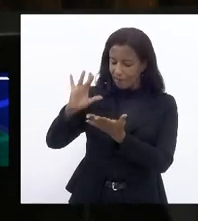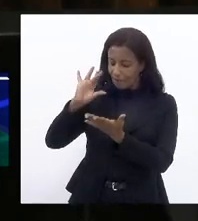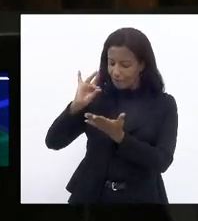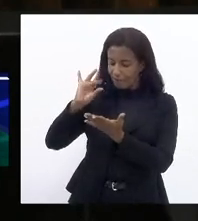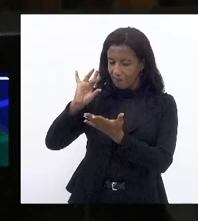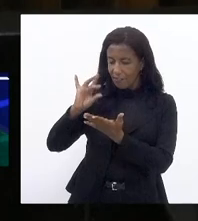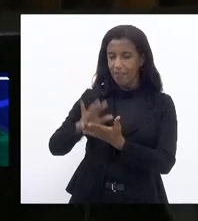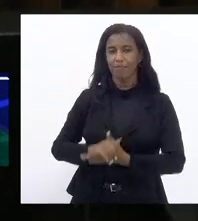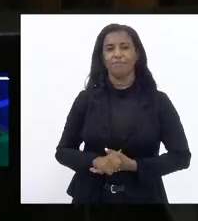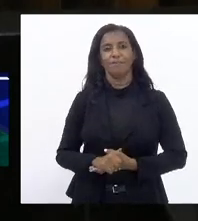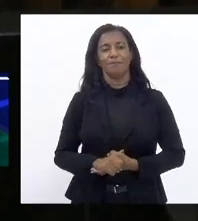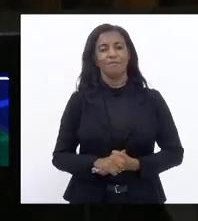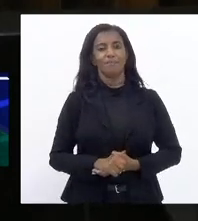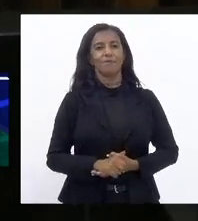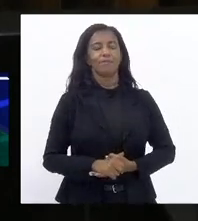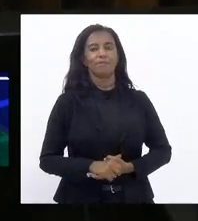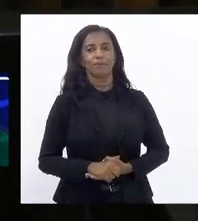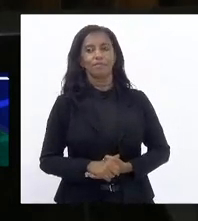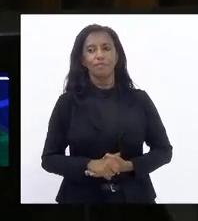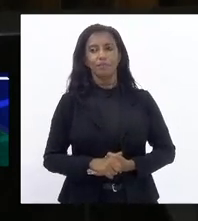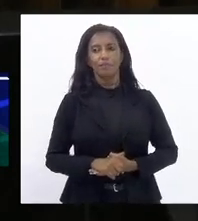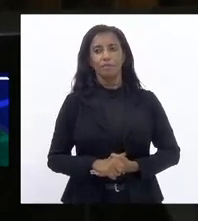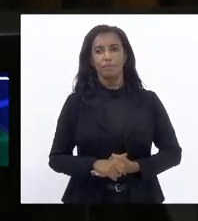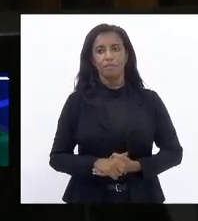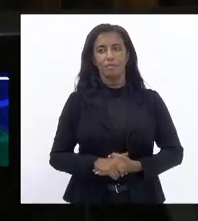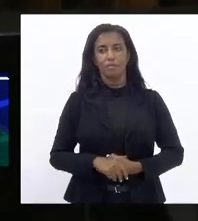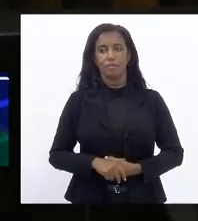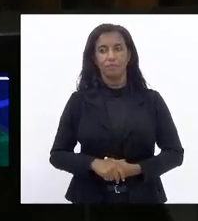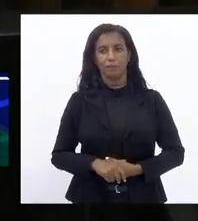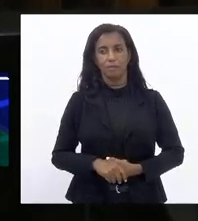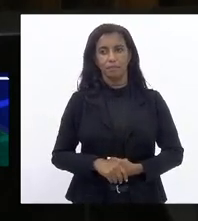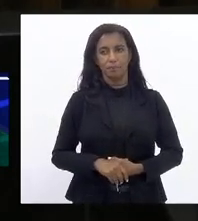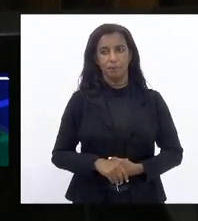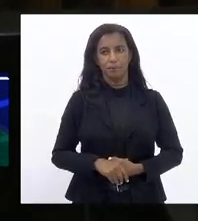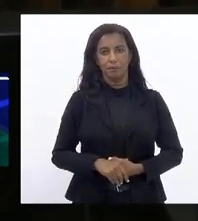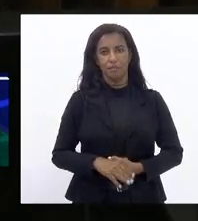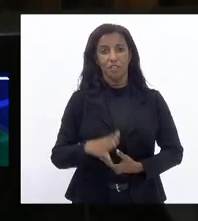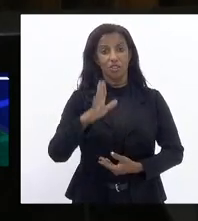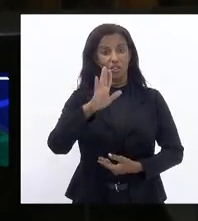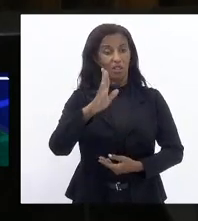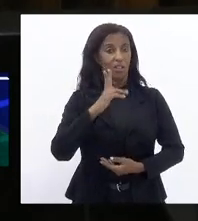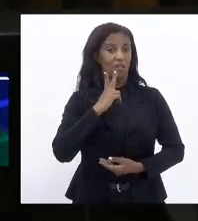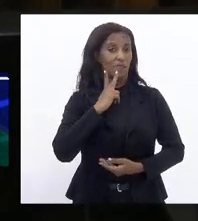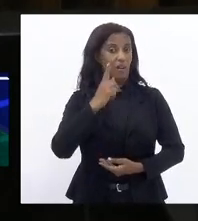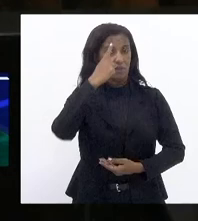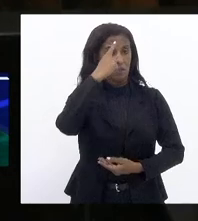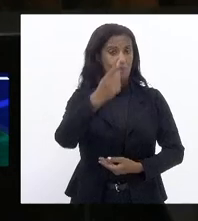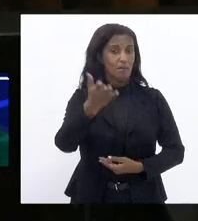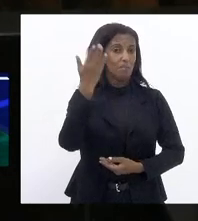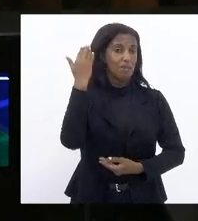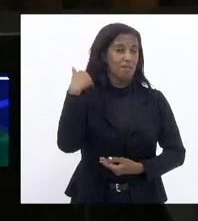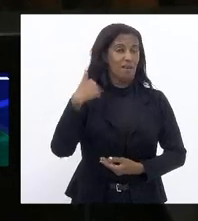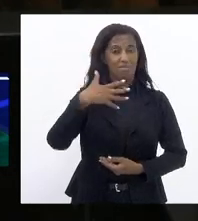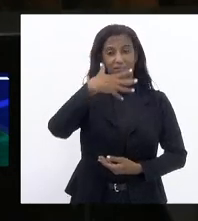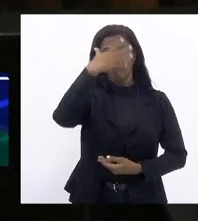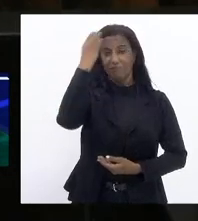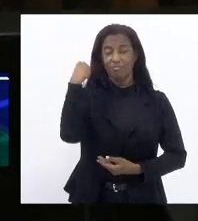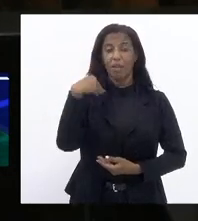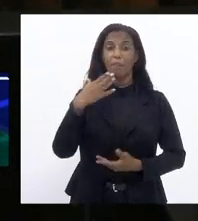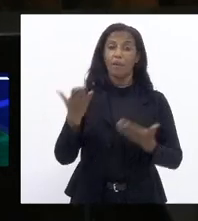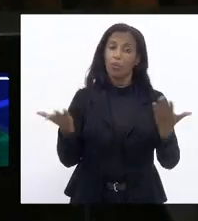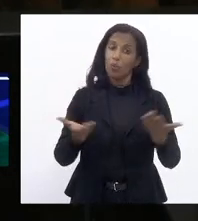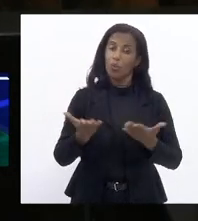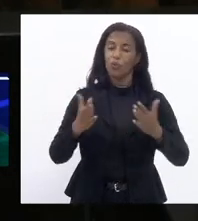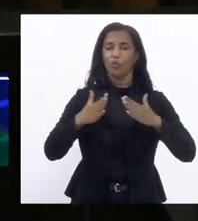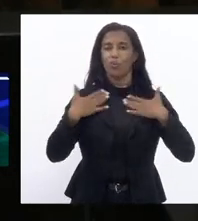WhatsApp. Eu queria só registrar aqui, devia tê-lo feito na semana passada, mas acabei não fazendo, mas eu quero registrar